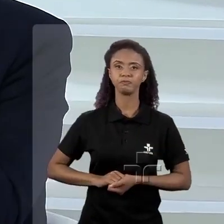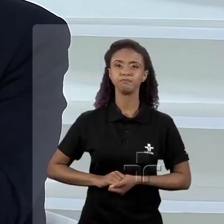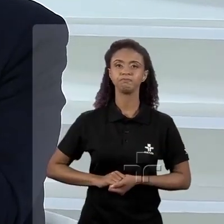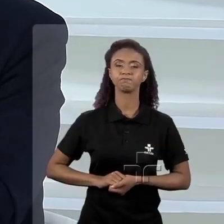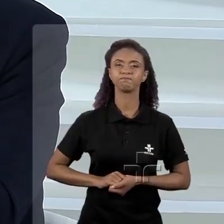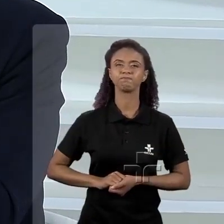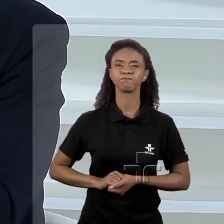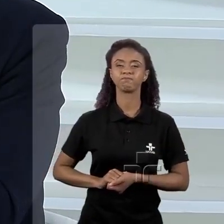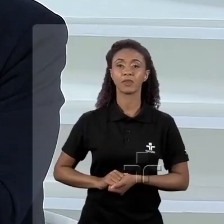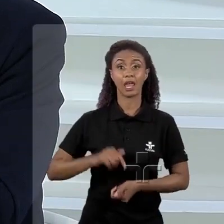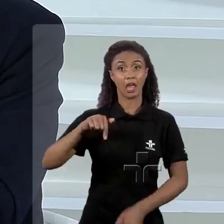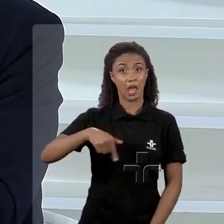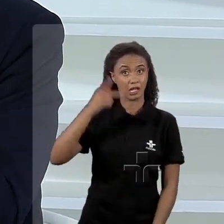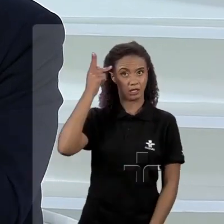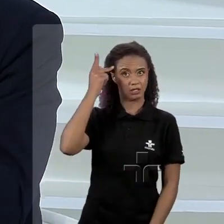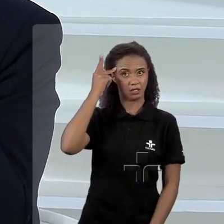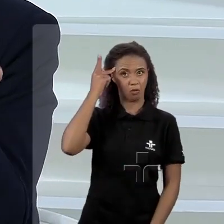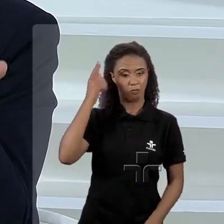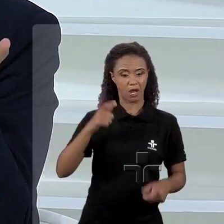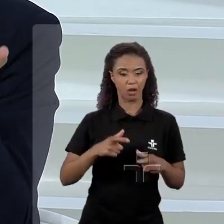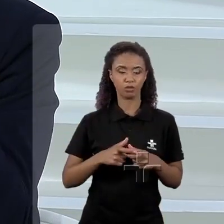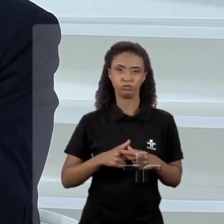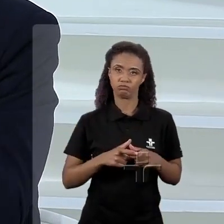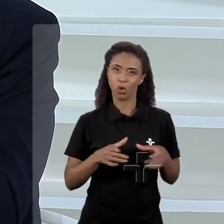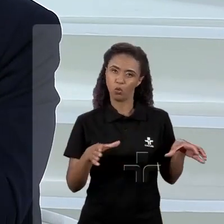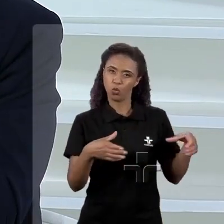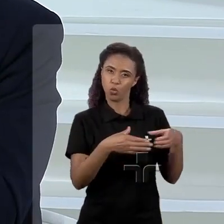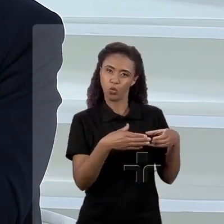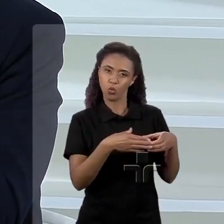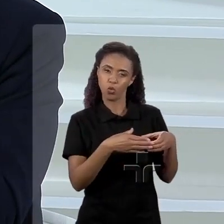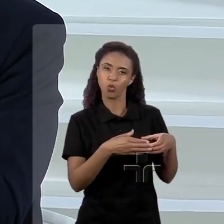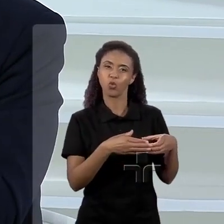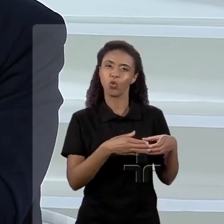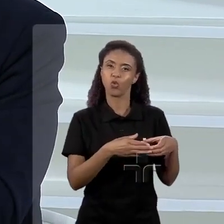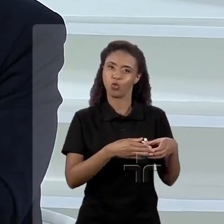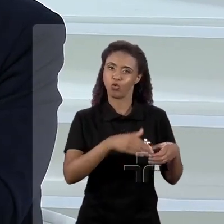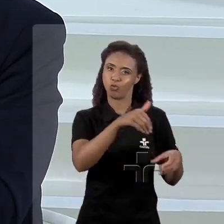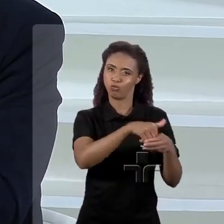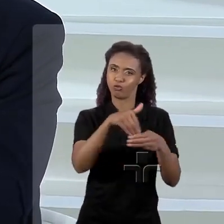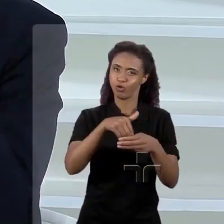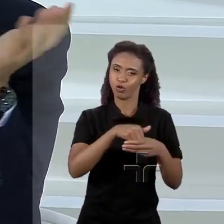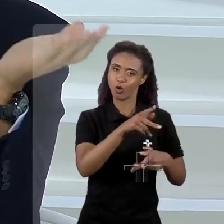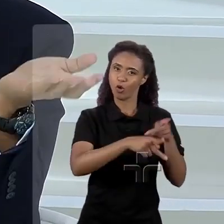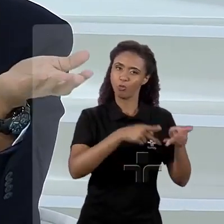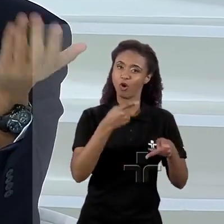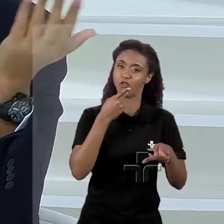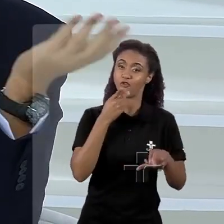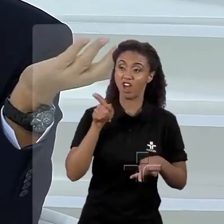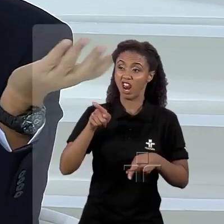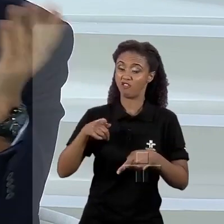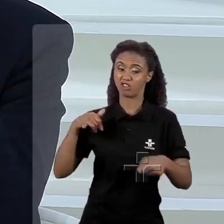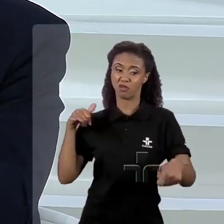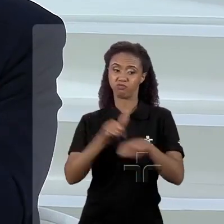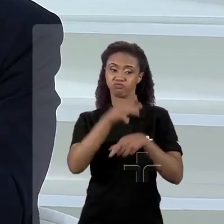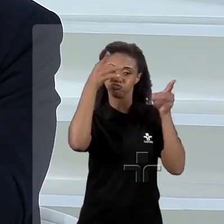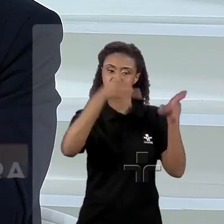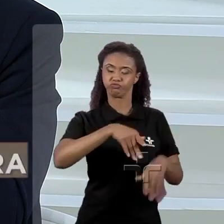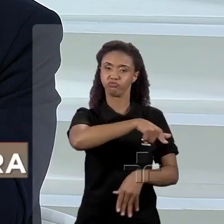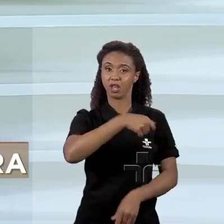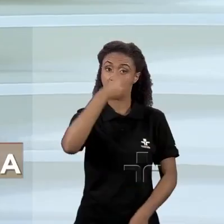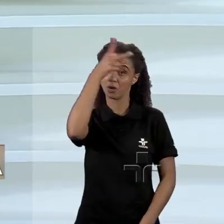dos eleitores aqui de São Paulo consideraram que o senhor traiu o voto deles por ter deixado a prefeitura antes do tempo. Recentemente, semana